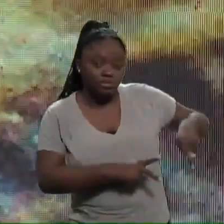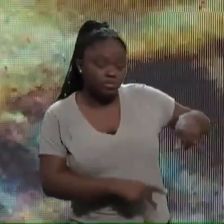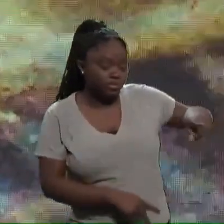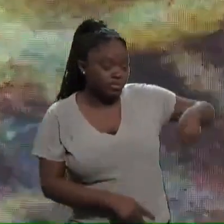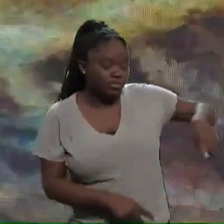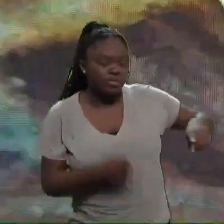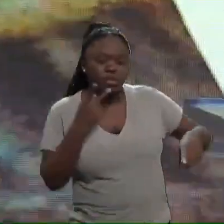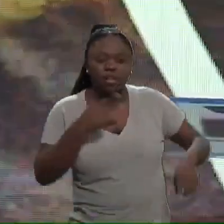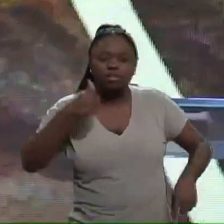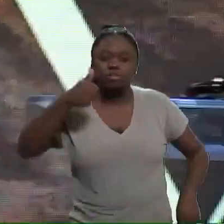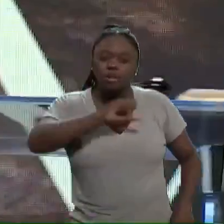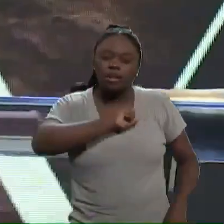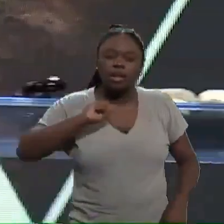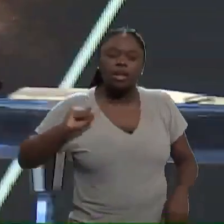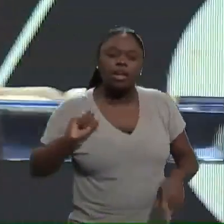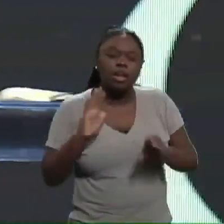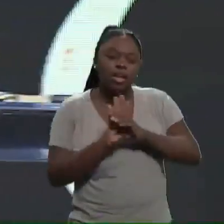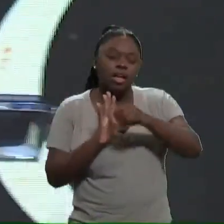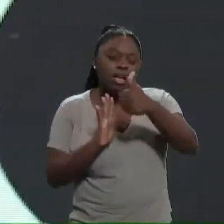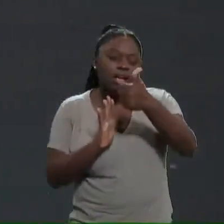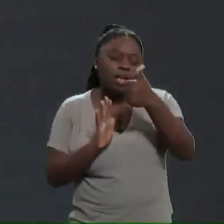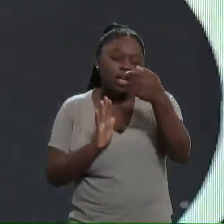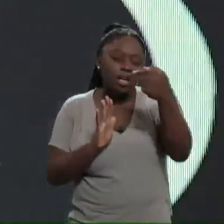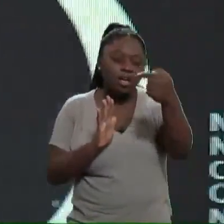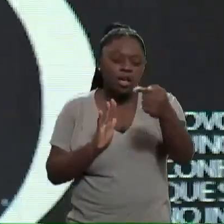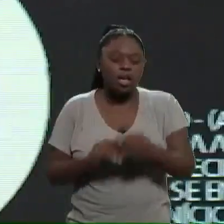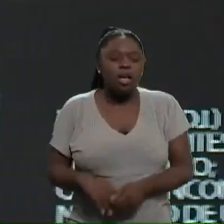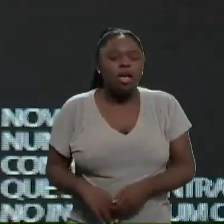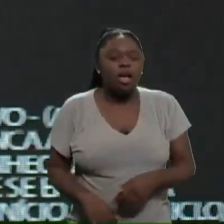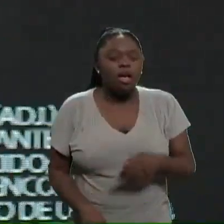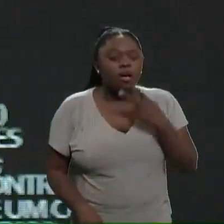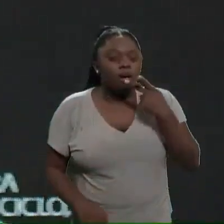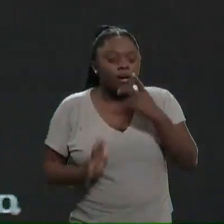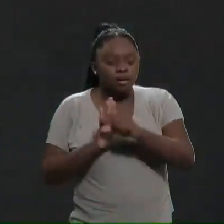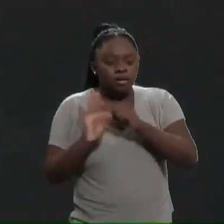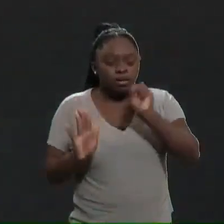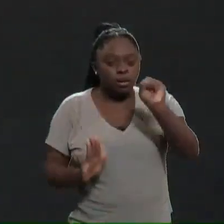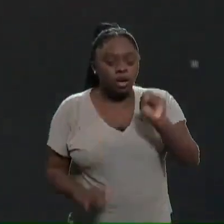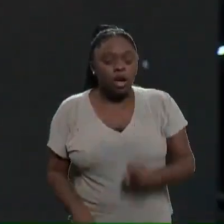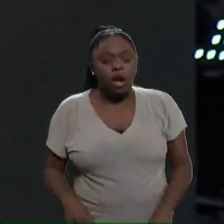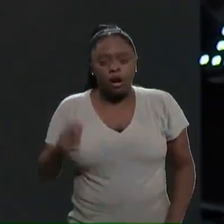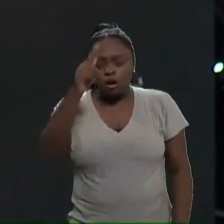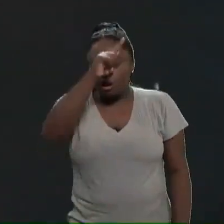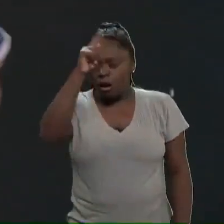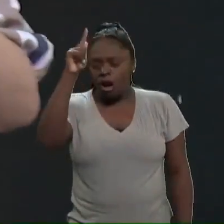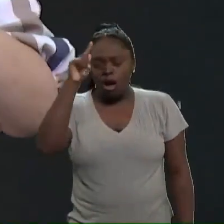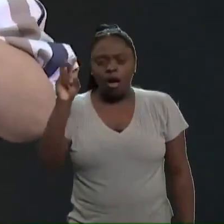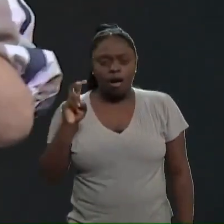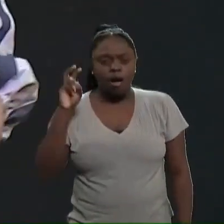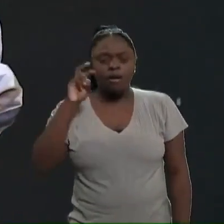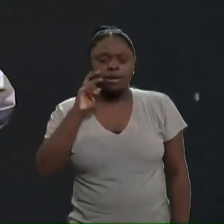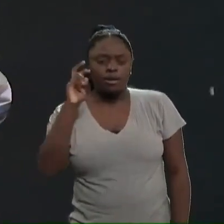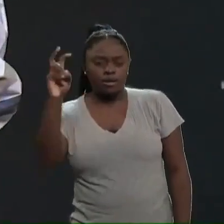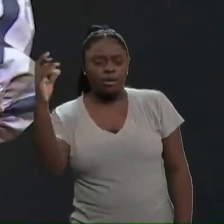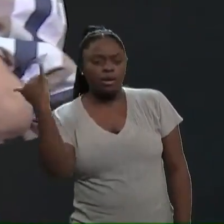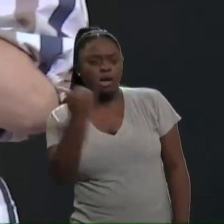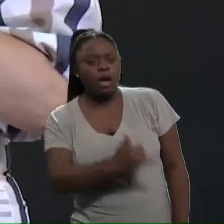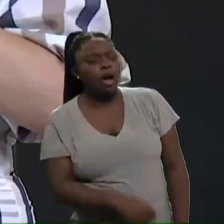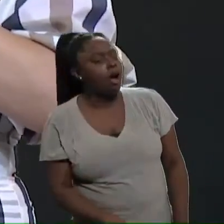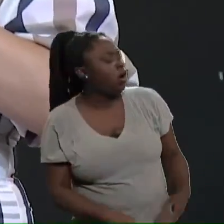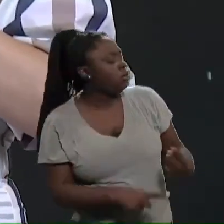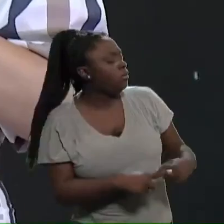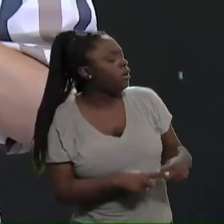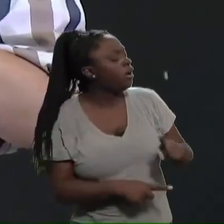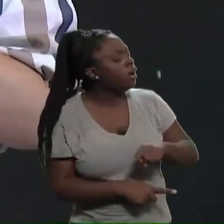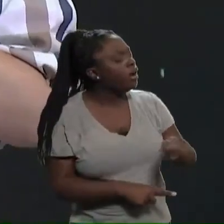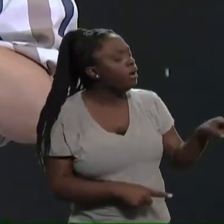em 1 Samuel capítulo 17, a Bíblia vai dizer no verso 8 que Golias está ali gritando e dizendo, por que, que vocês se saem a formar